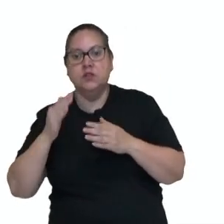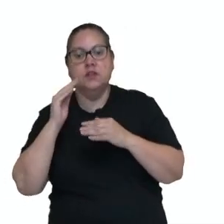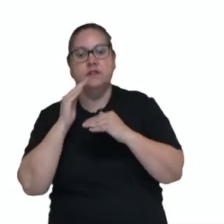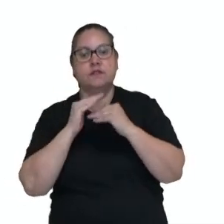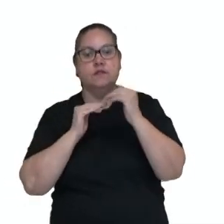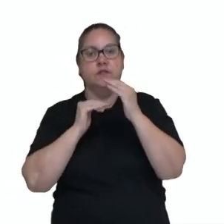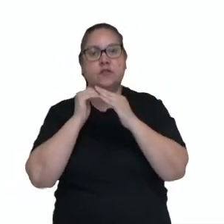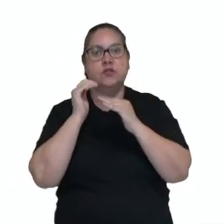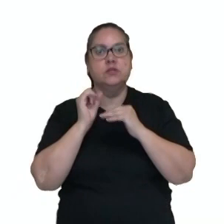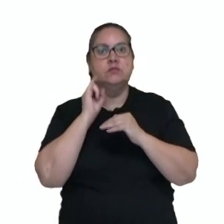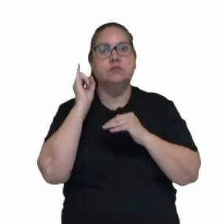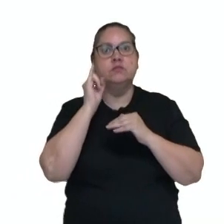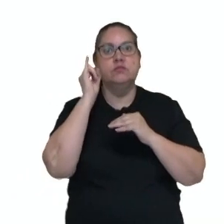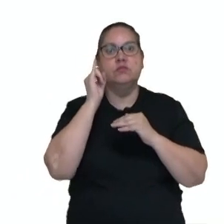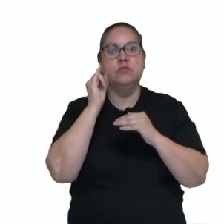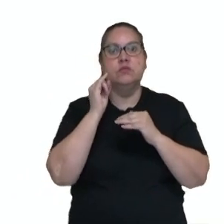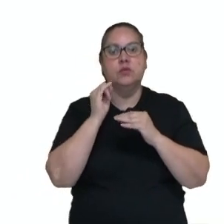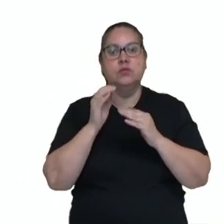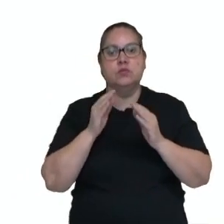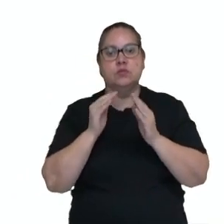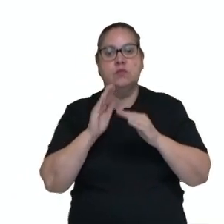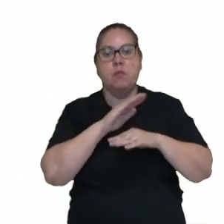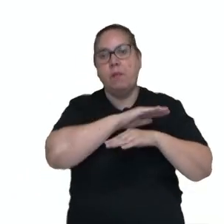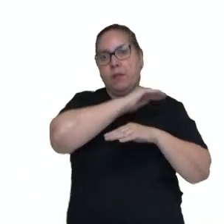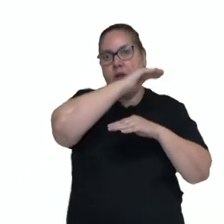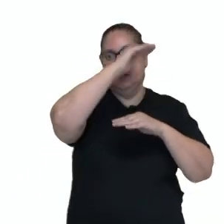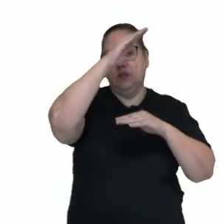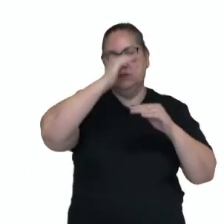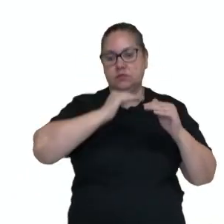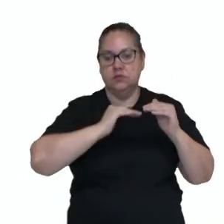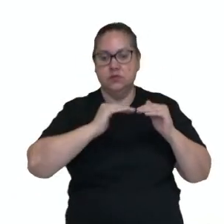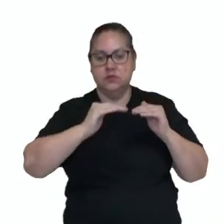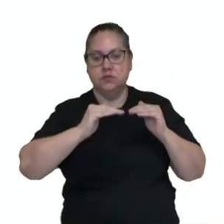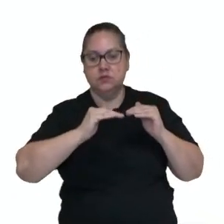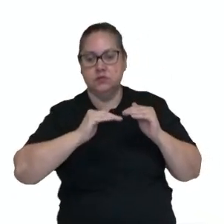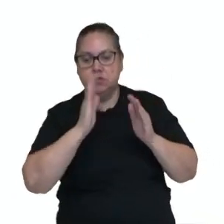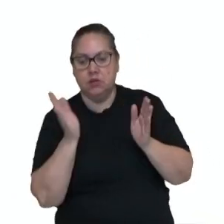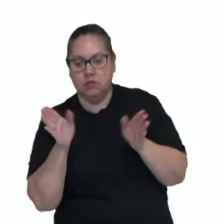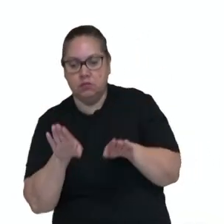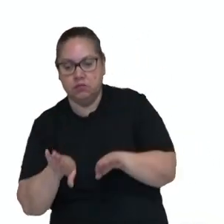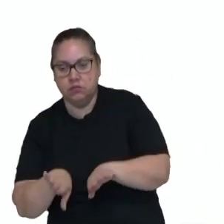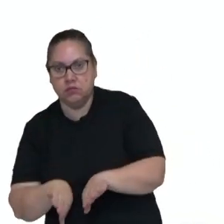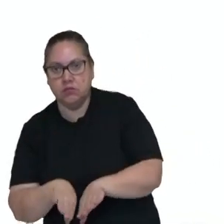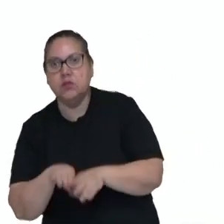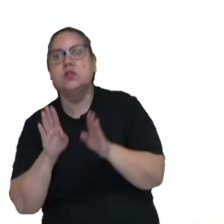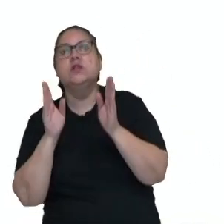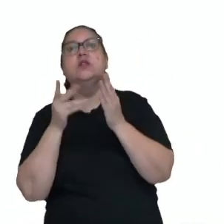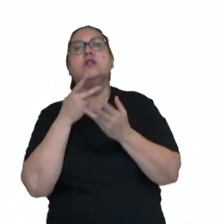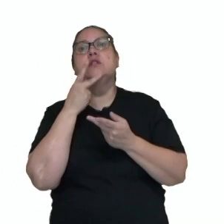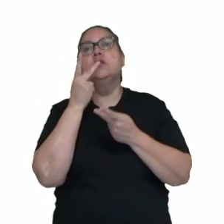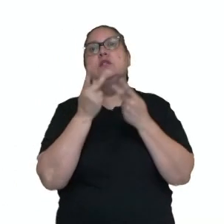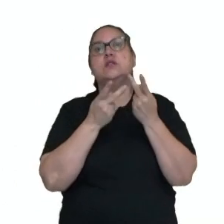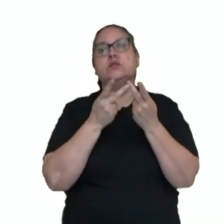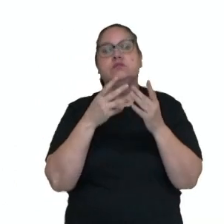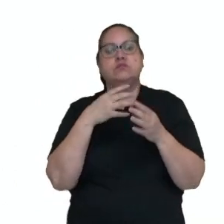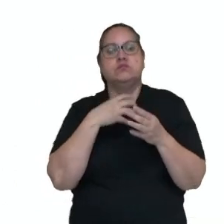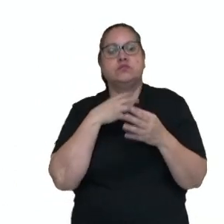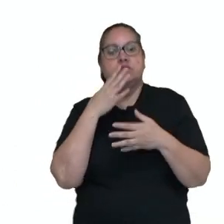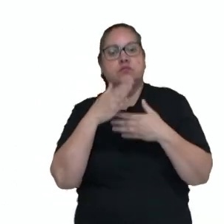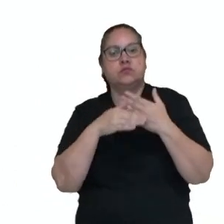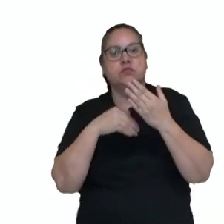constituído principalmente de planaltos, planícies e depressões. E dizemos que ele tem uma